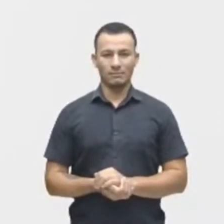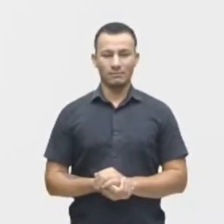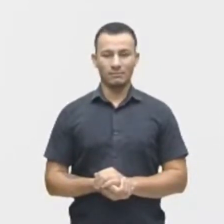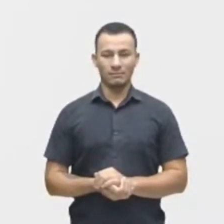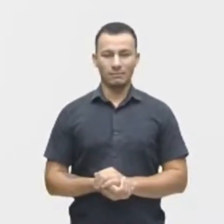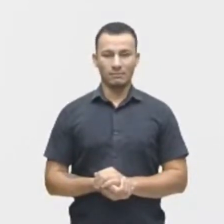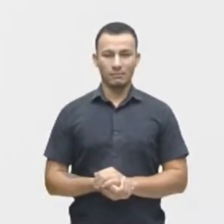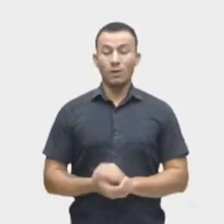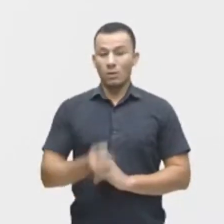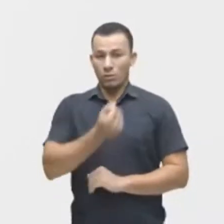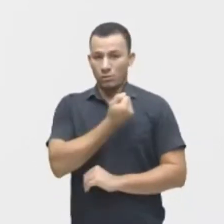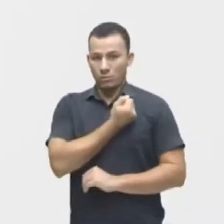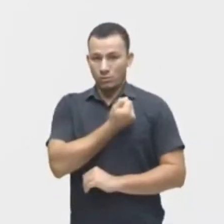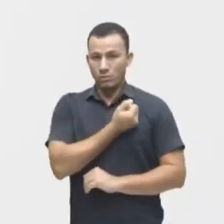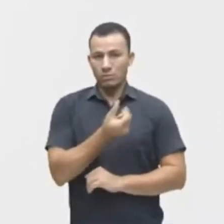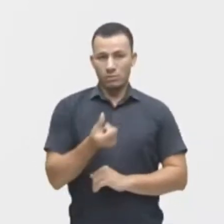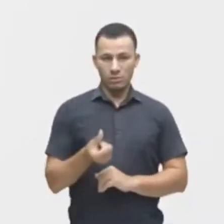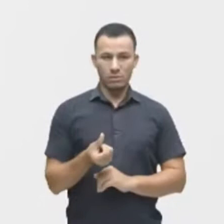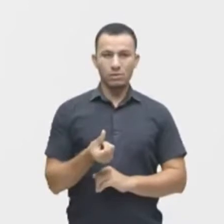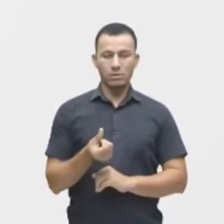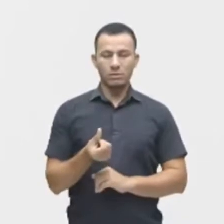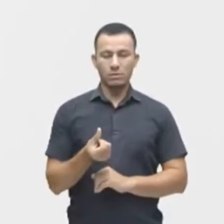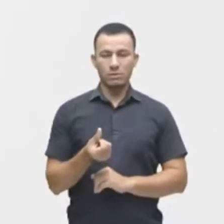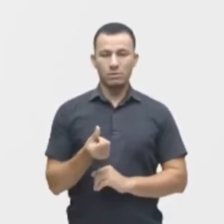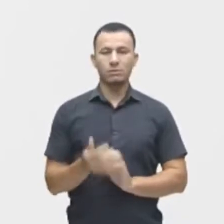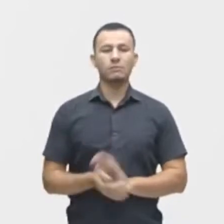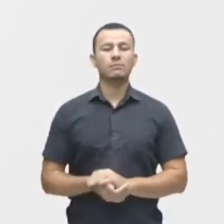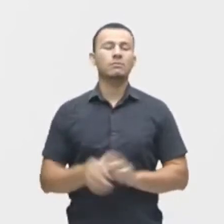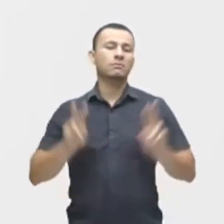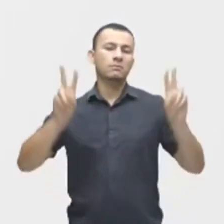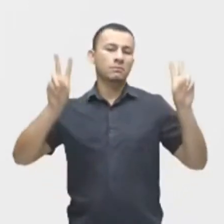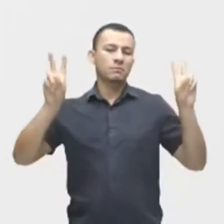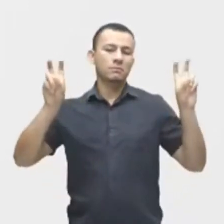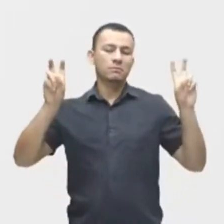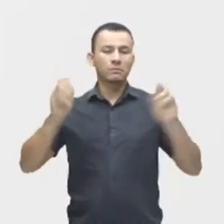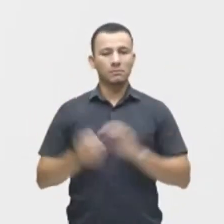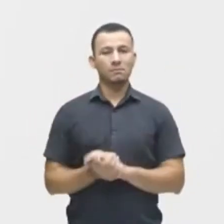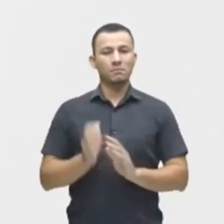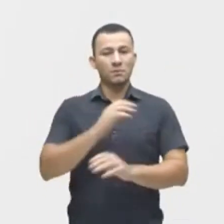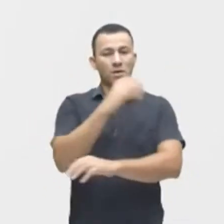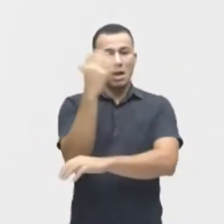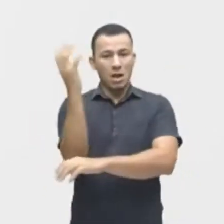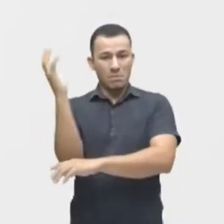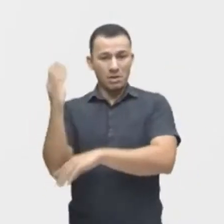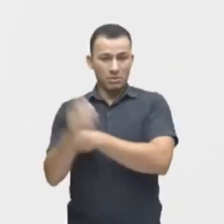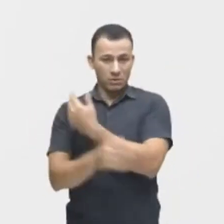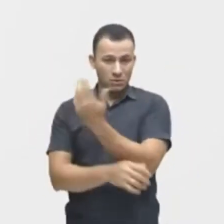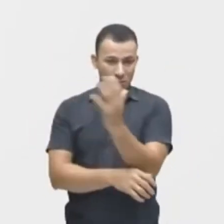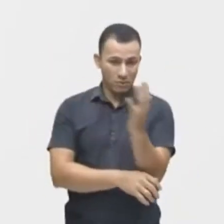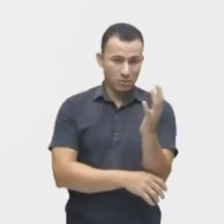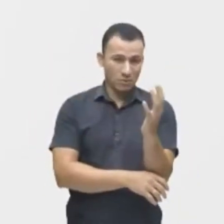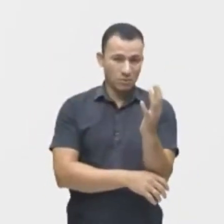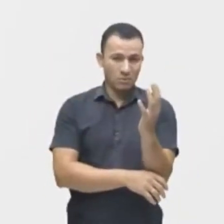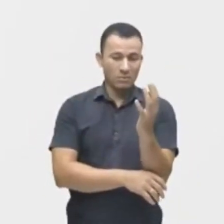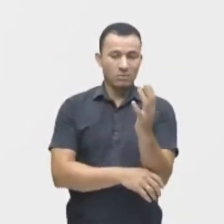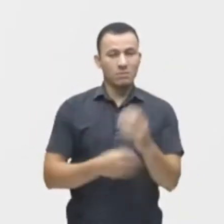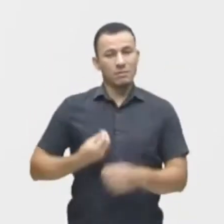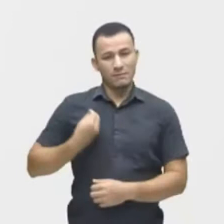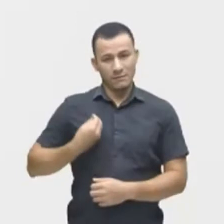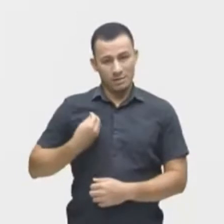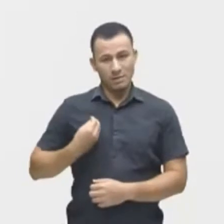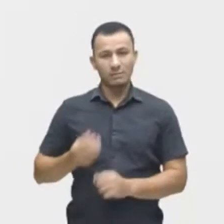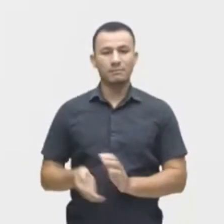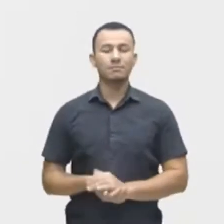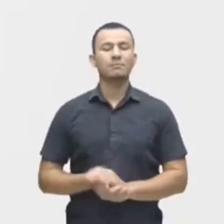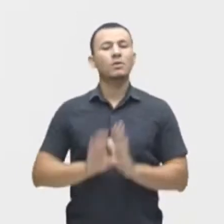aula 6 do eixo Ambiente e Vida. O conteúdo, os